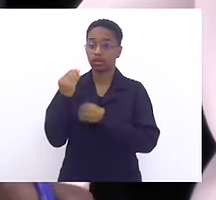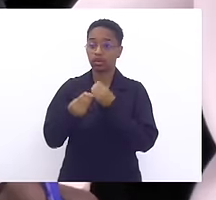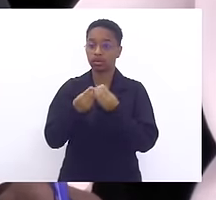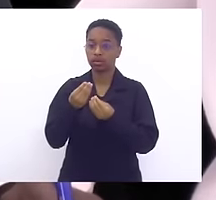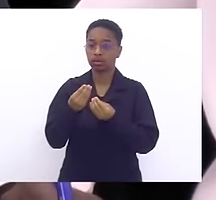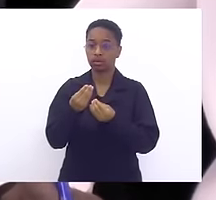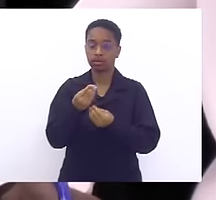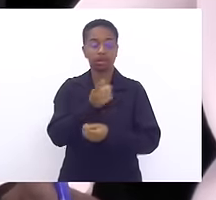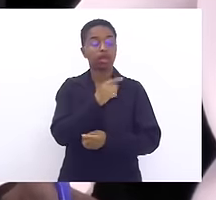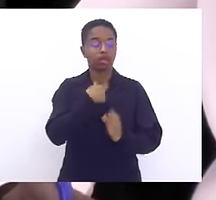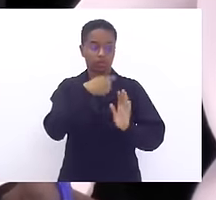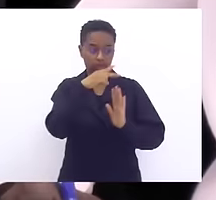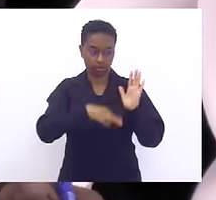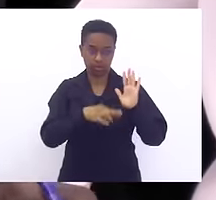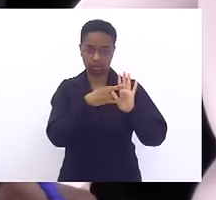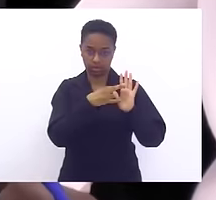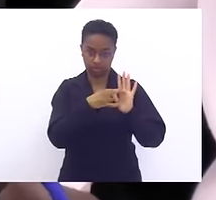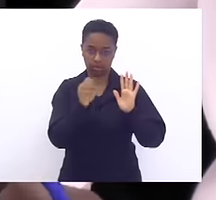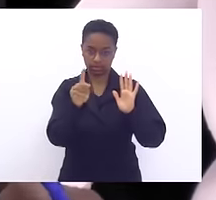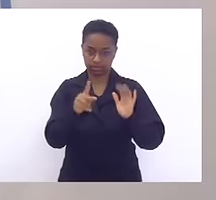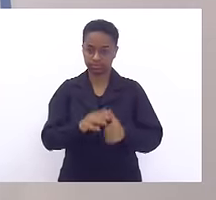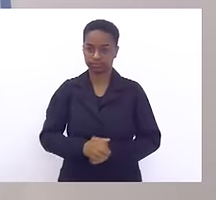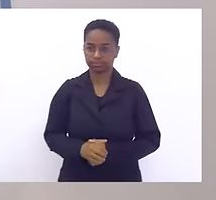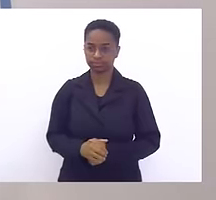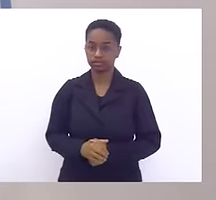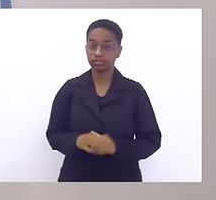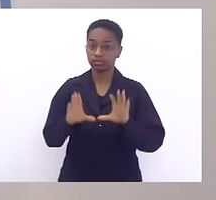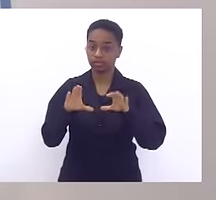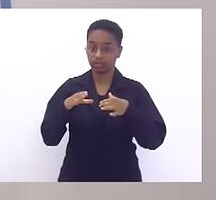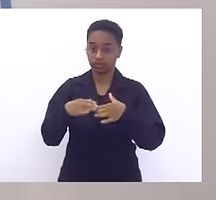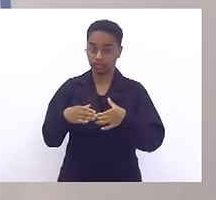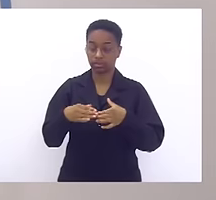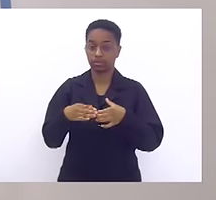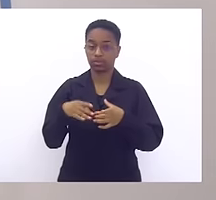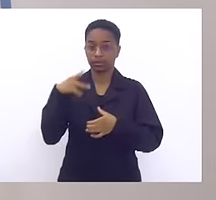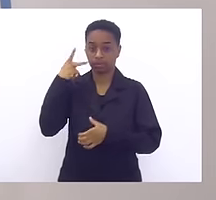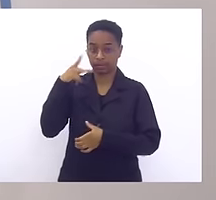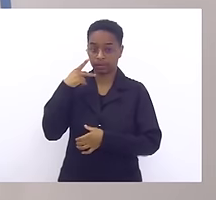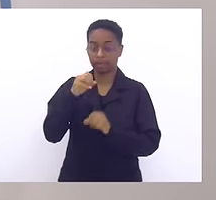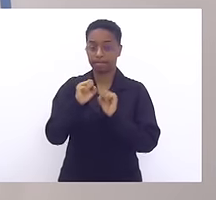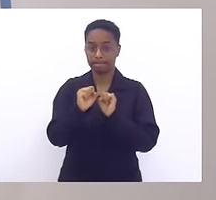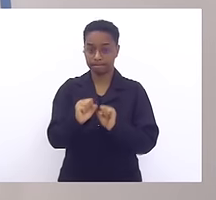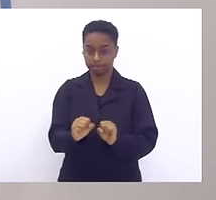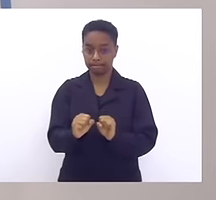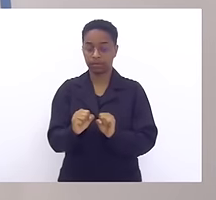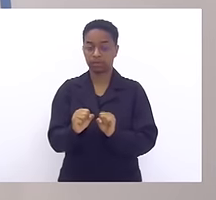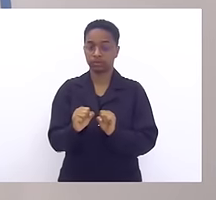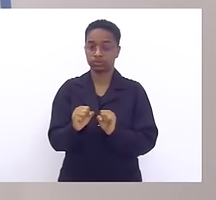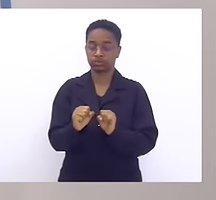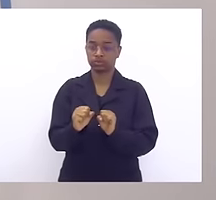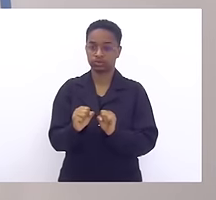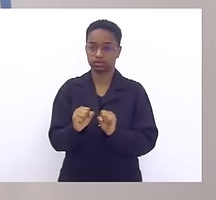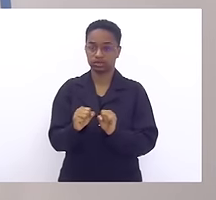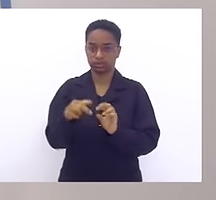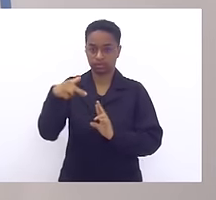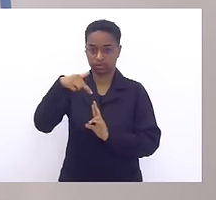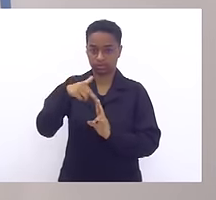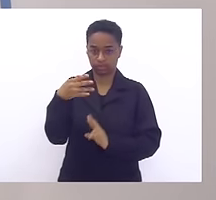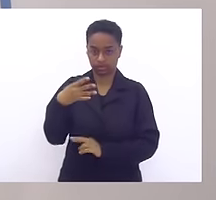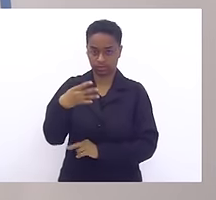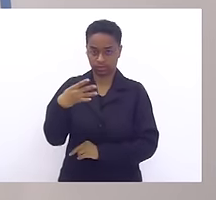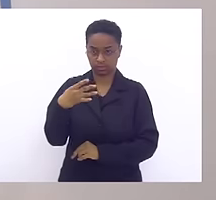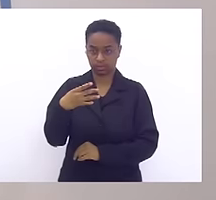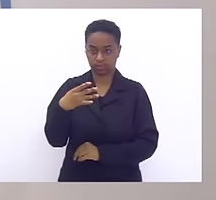cliente eu vou ler o Regimento para você lesse a comissão parlamentar de inquérito poderá dentre outros itens parágrafo quarto